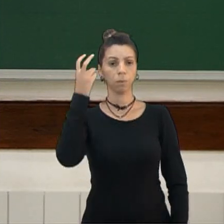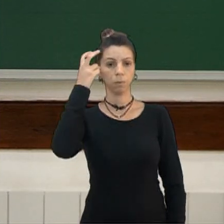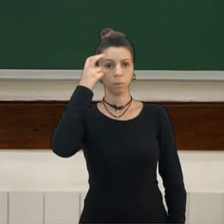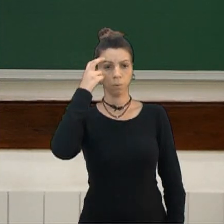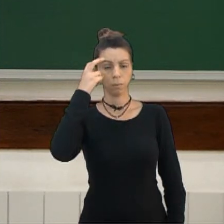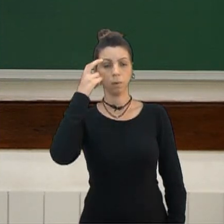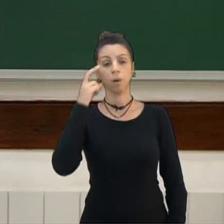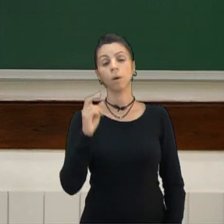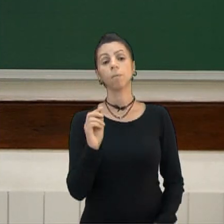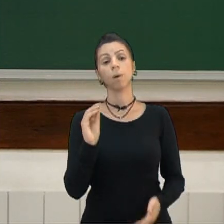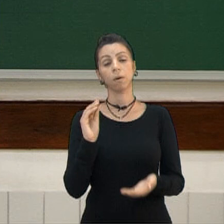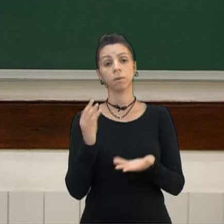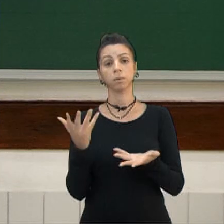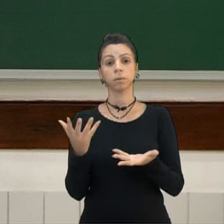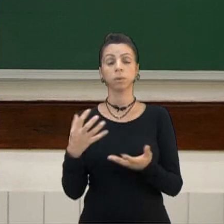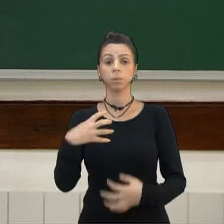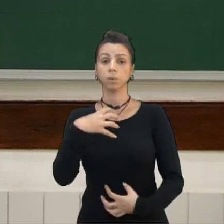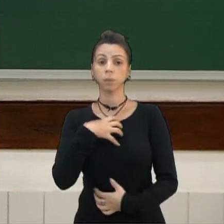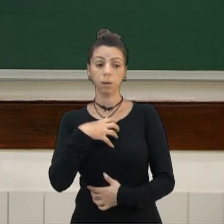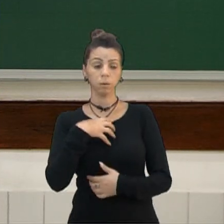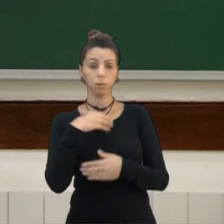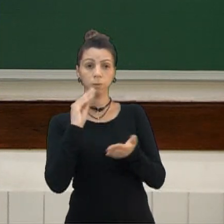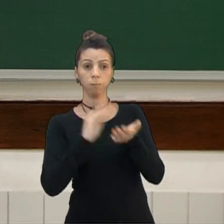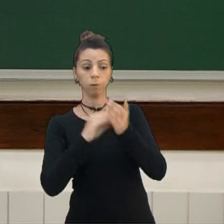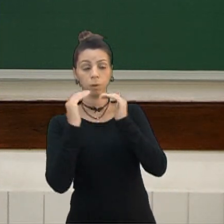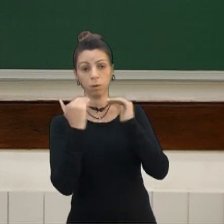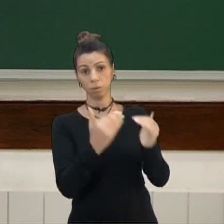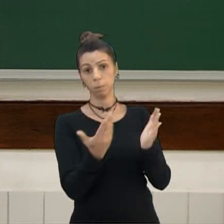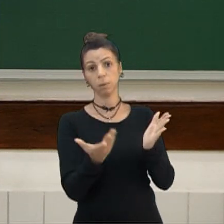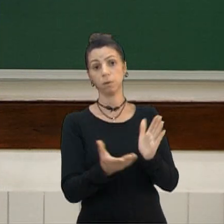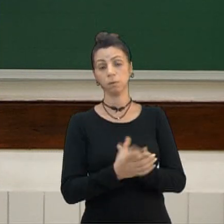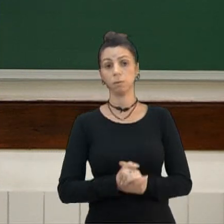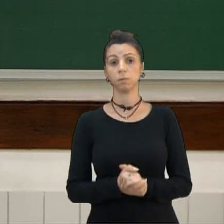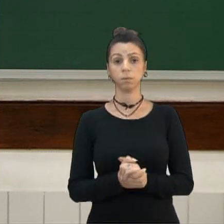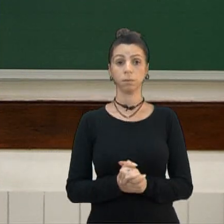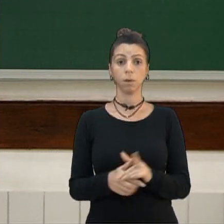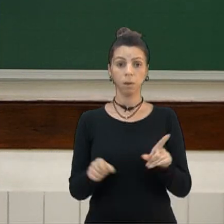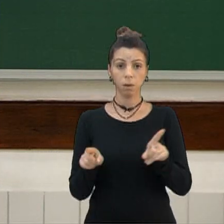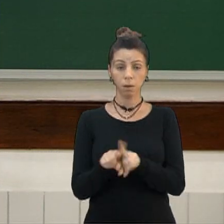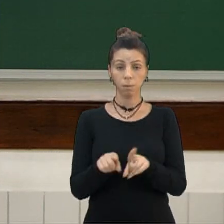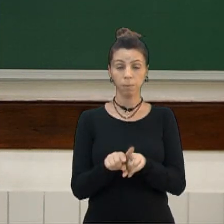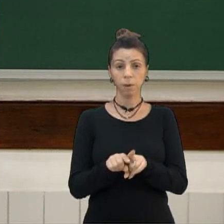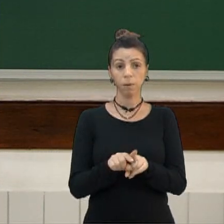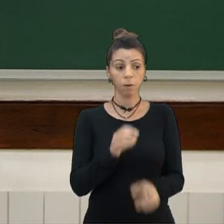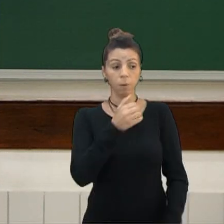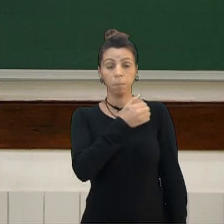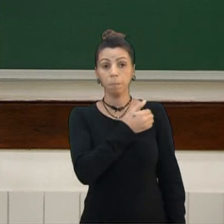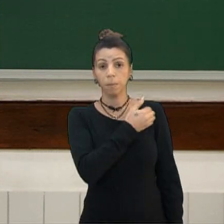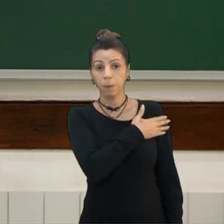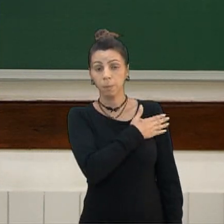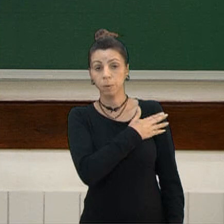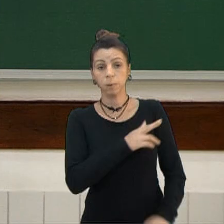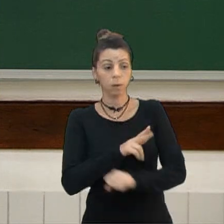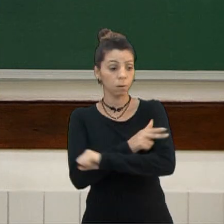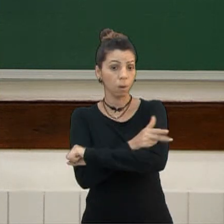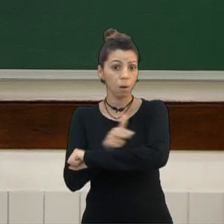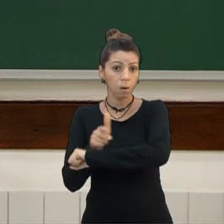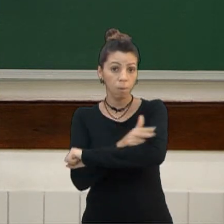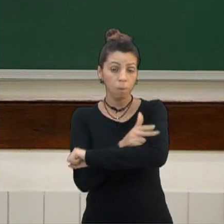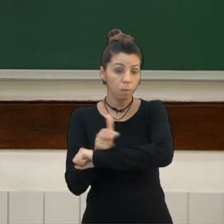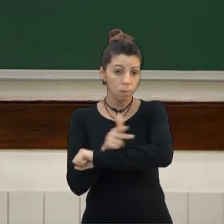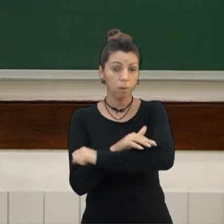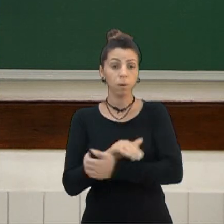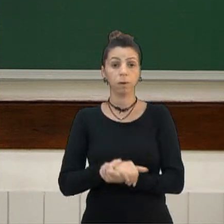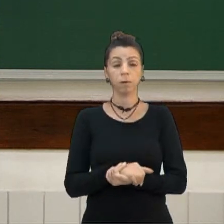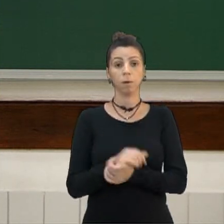de desrespeito, né? Muitos têm no Brasil também o desrespeito em relação à cor que a pessoa tenha, né? Branco, negro,